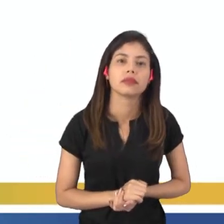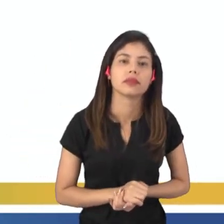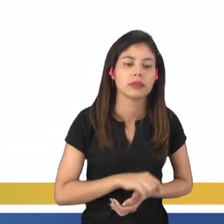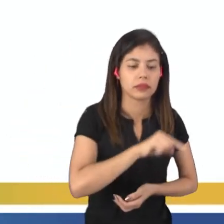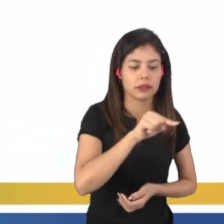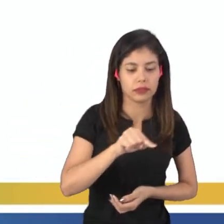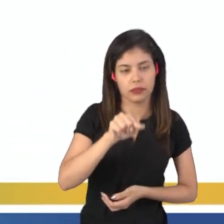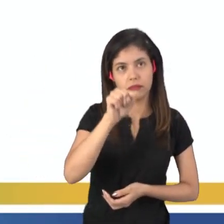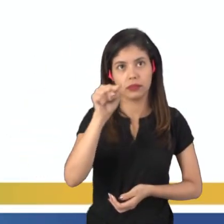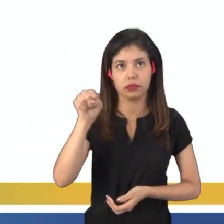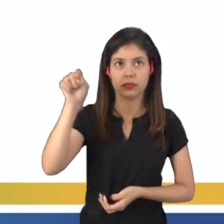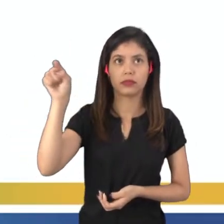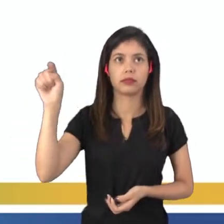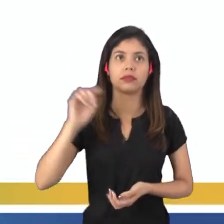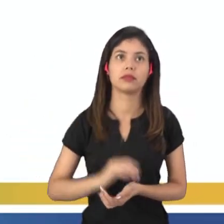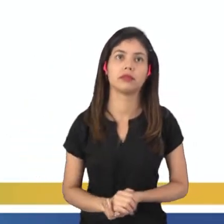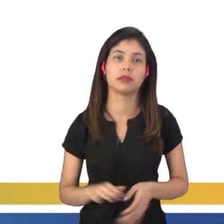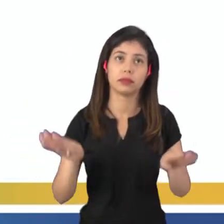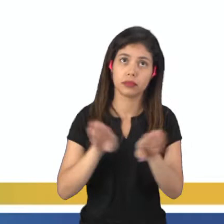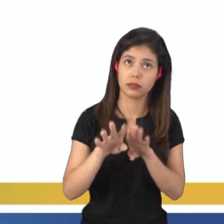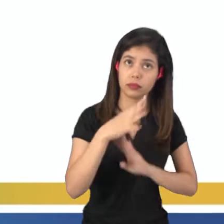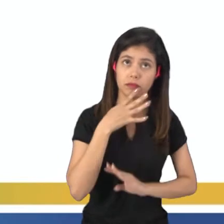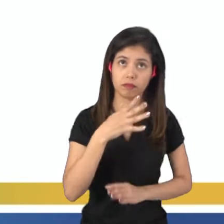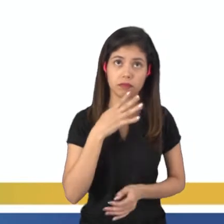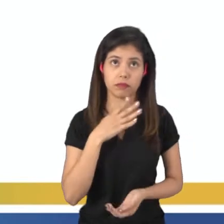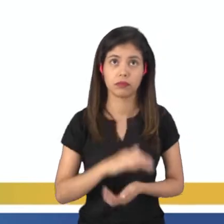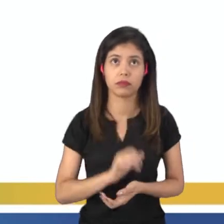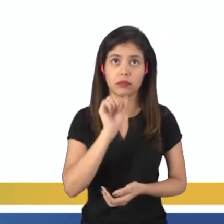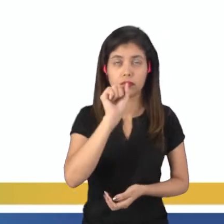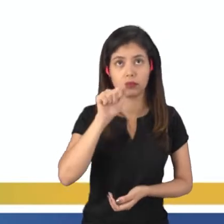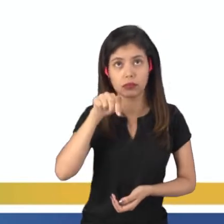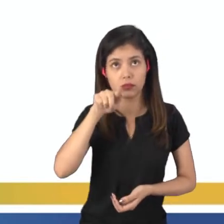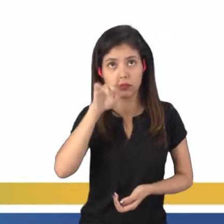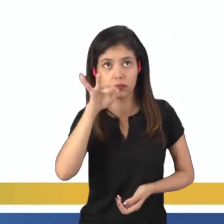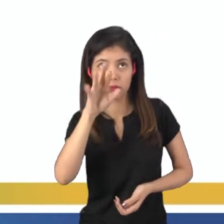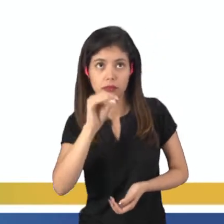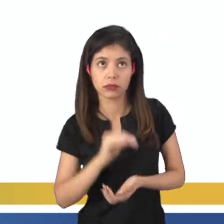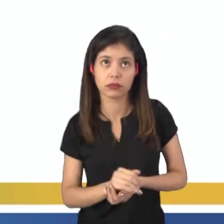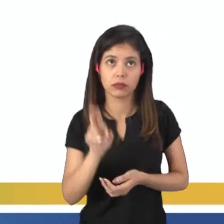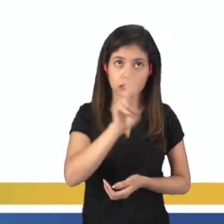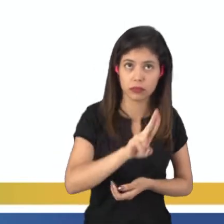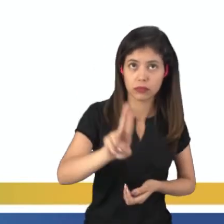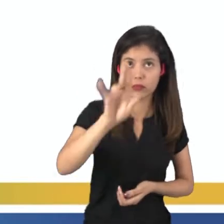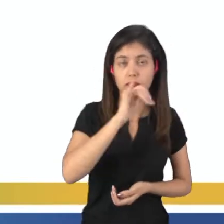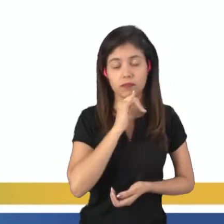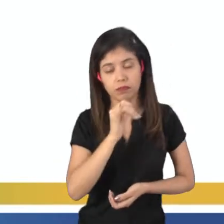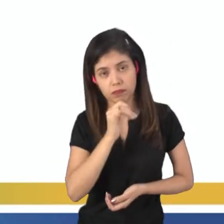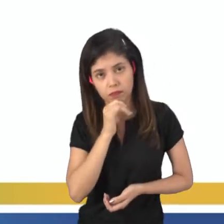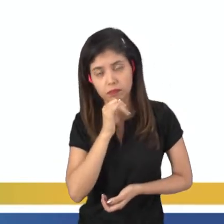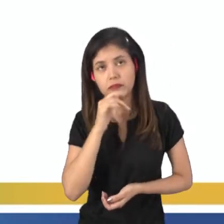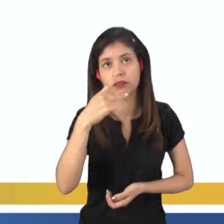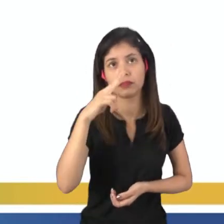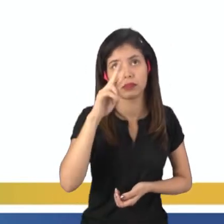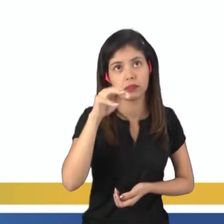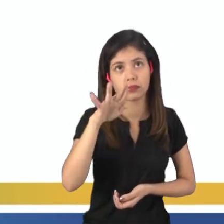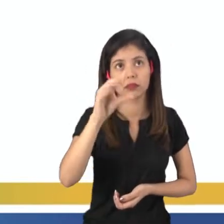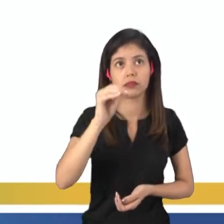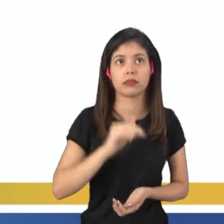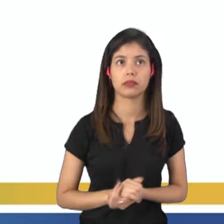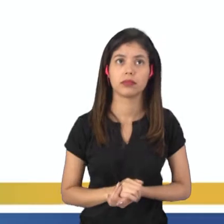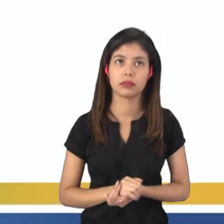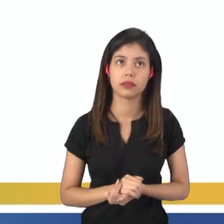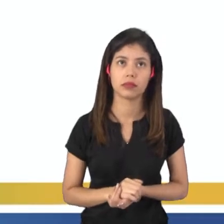gráficos em linhas, que também são conhecidos como gráfico de segmento, tá? E eles são utilizados aí